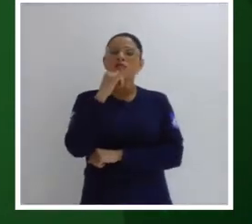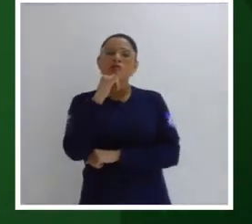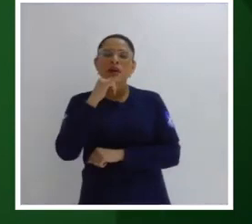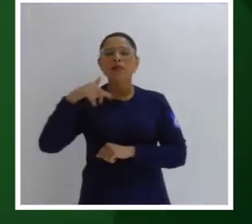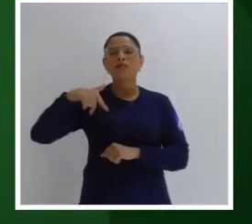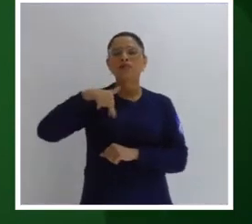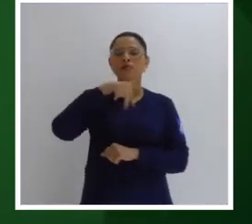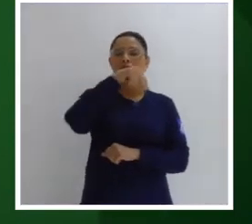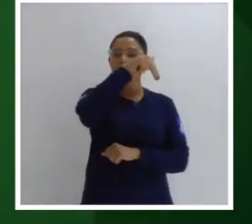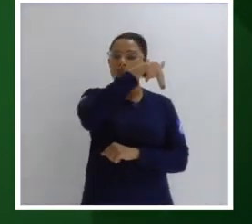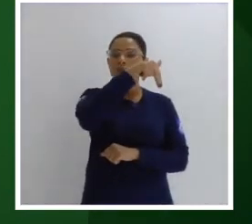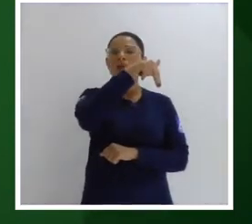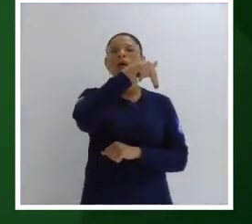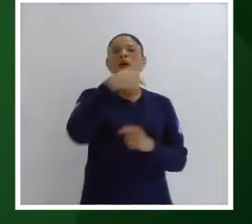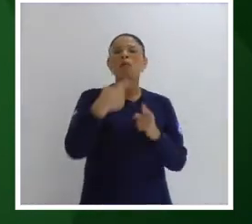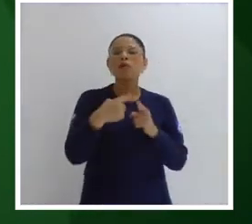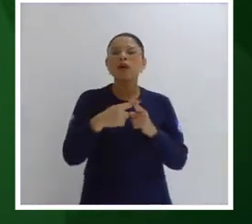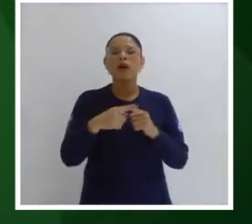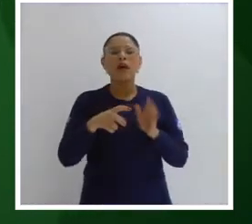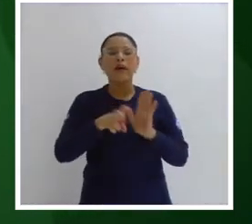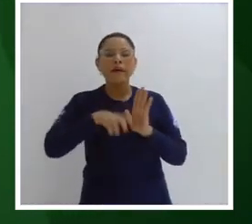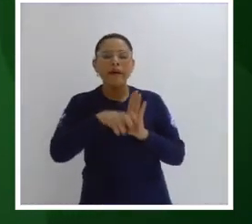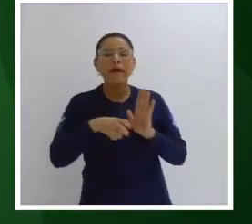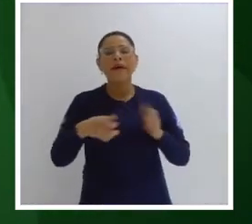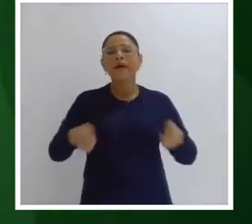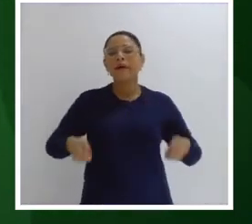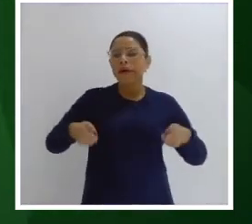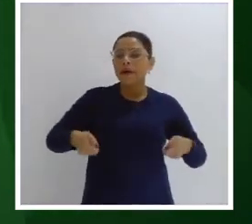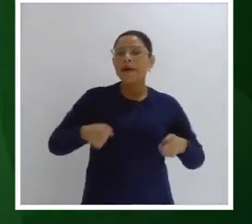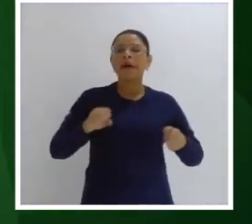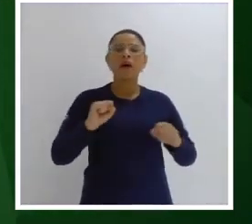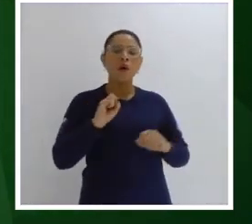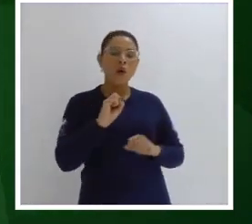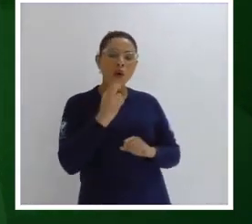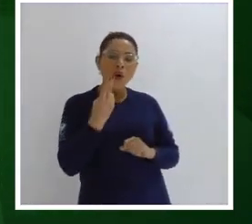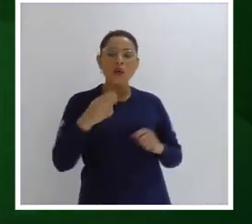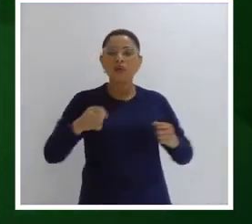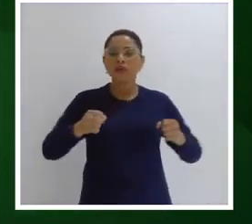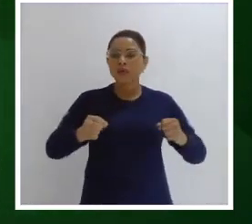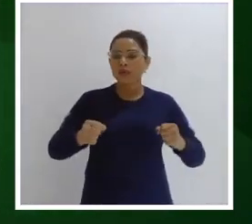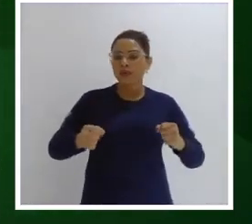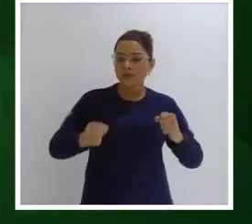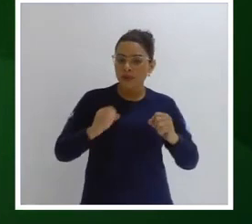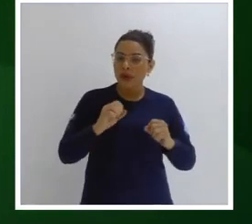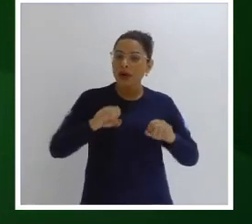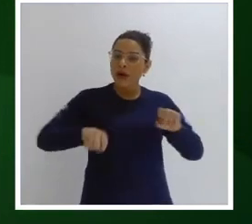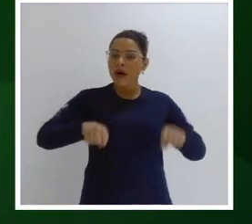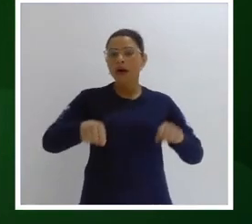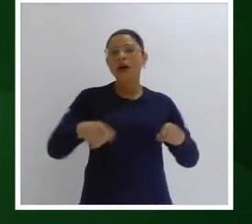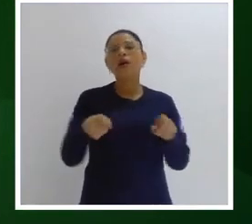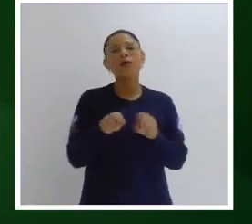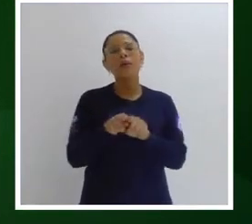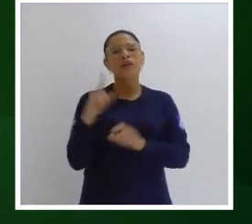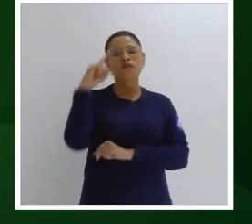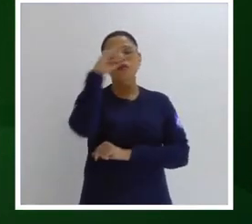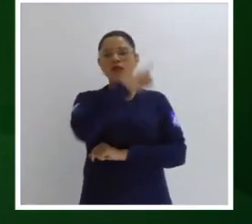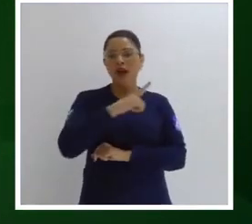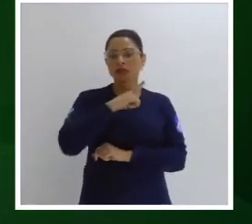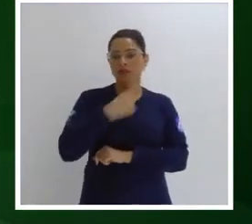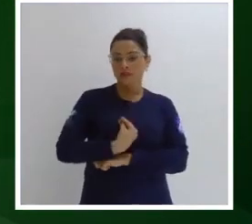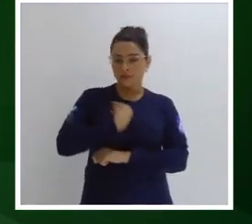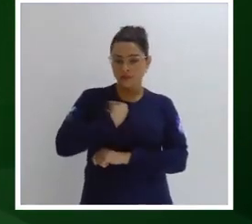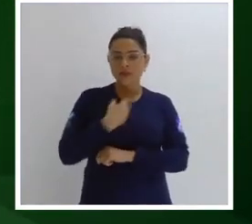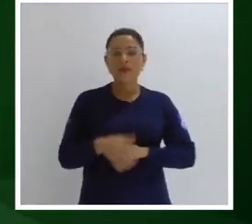porque o ele anda de andador ou ele tem muleta ou porque ele tem alguma dificuldade mesmo